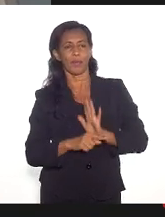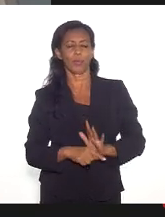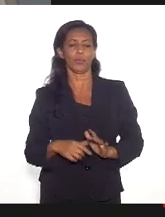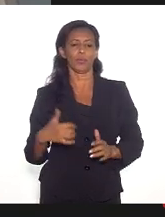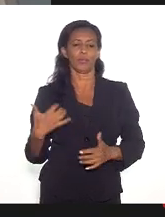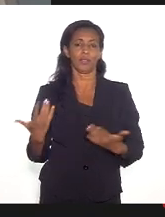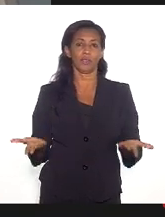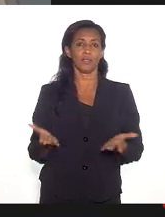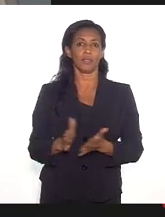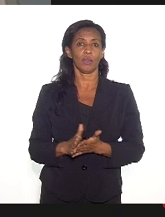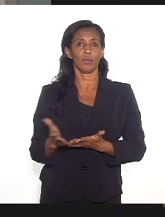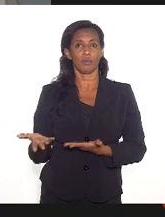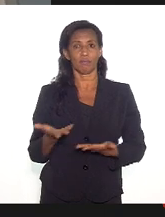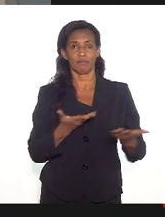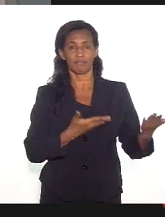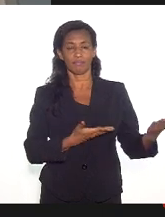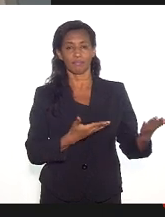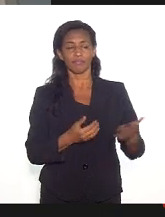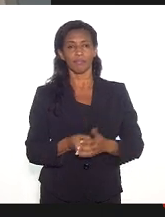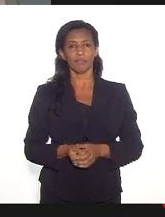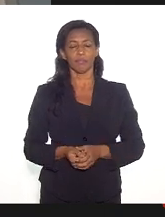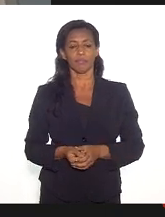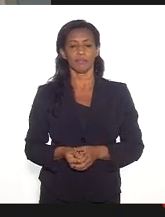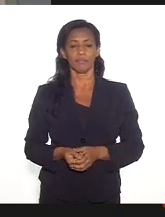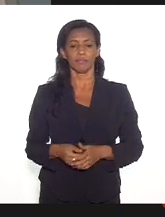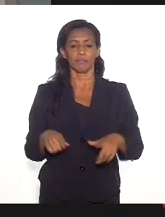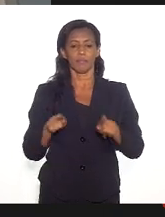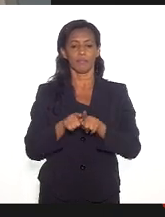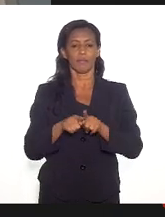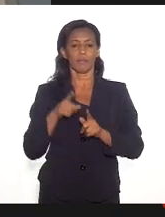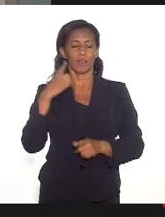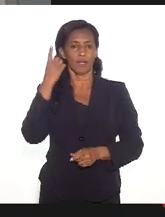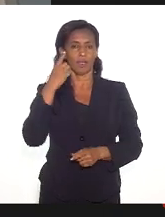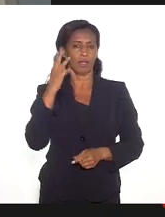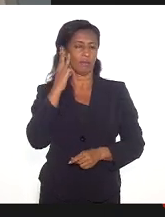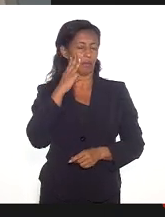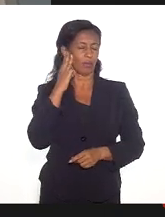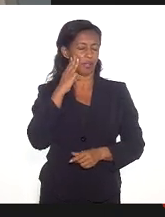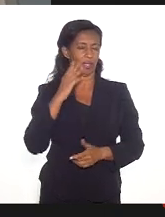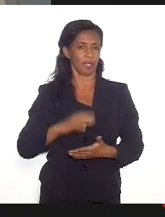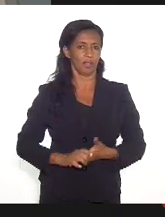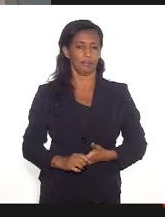estar passando aqui a palavra também para o deputado Valdec,